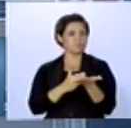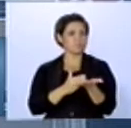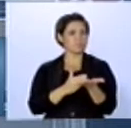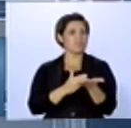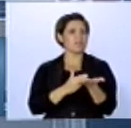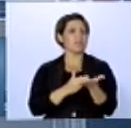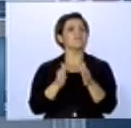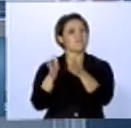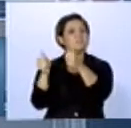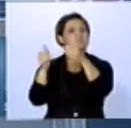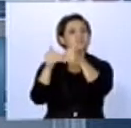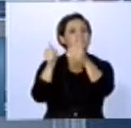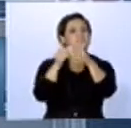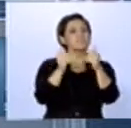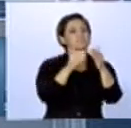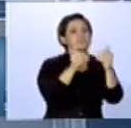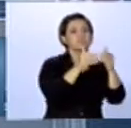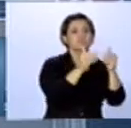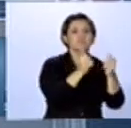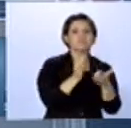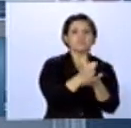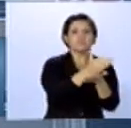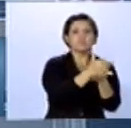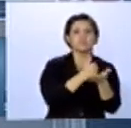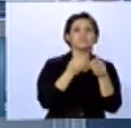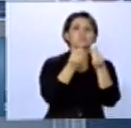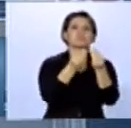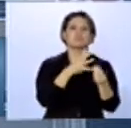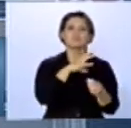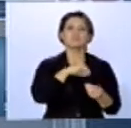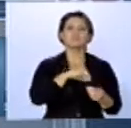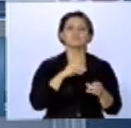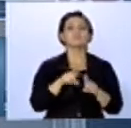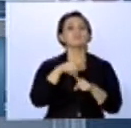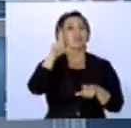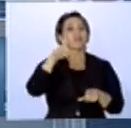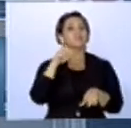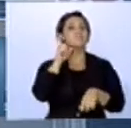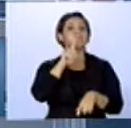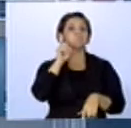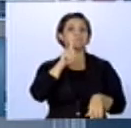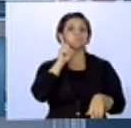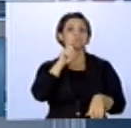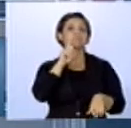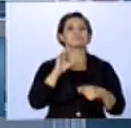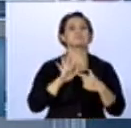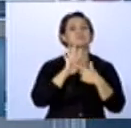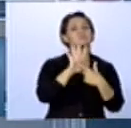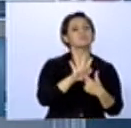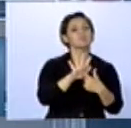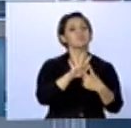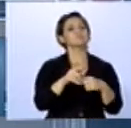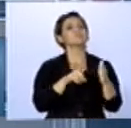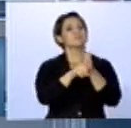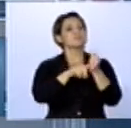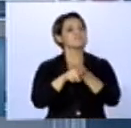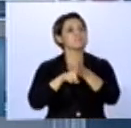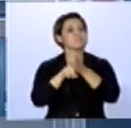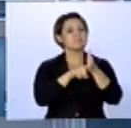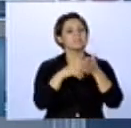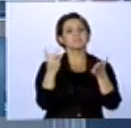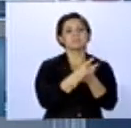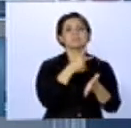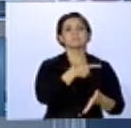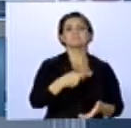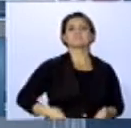físicas a título de ilustração apenas nos Estados Unidos todos sabemos os exemplos das campanhas recentes presidente